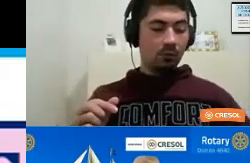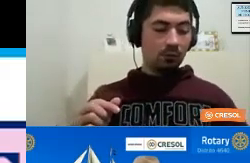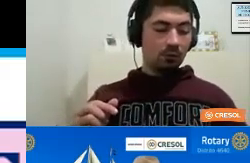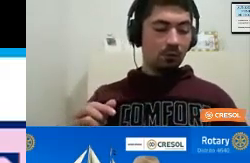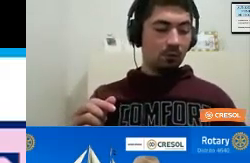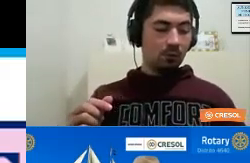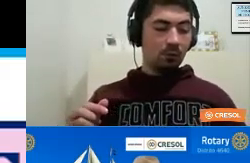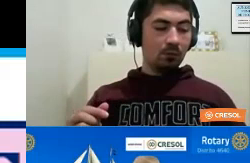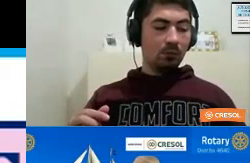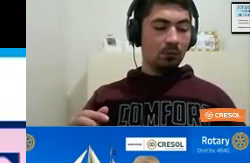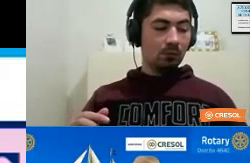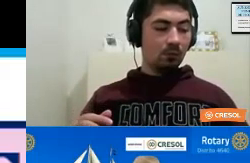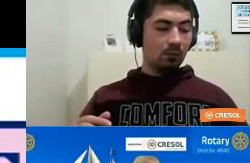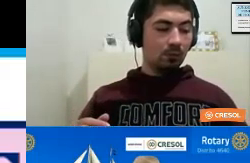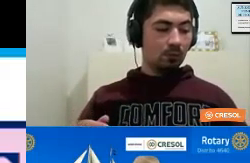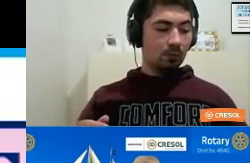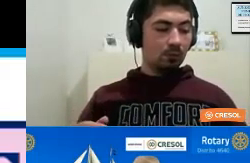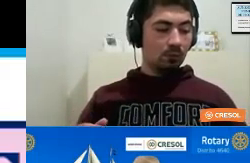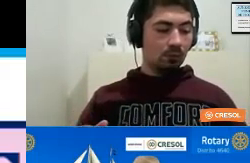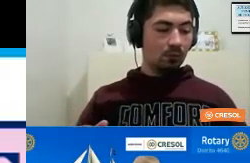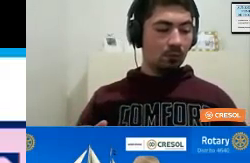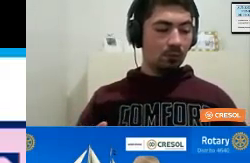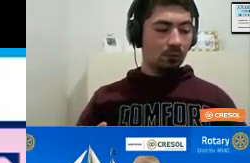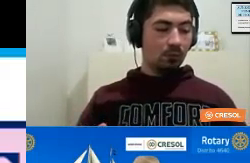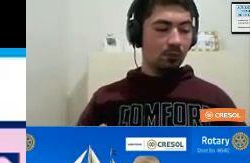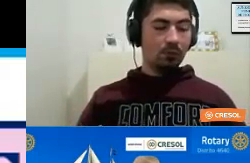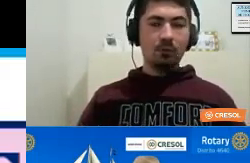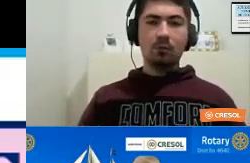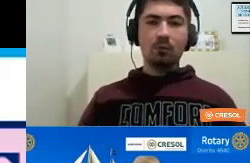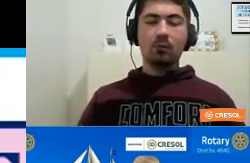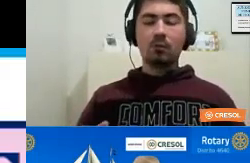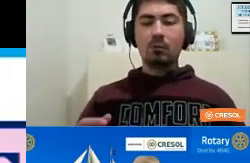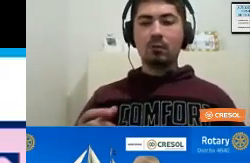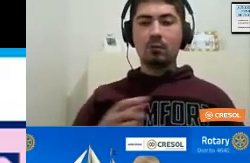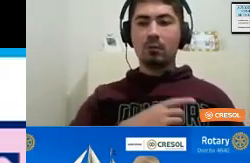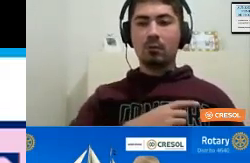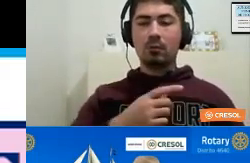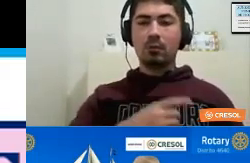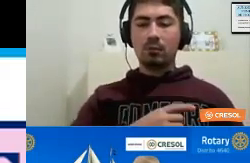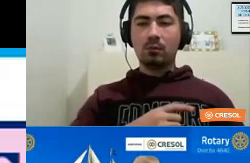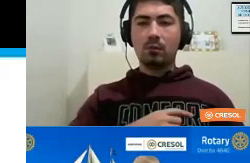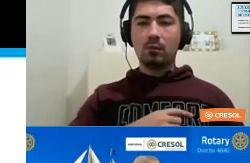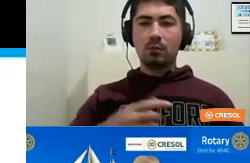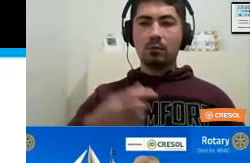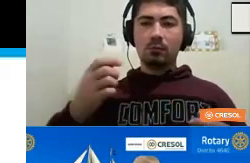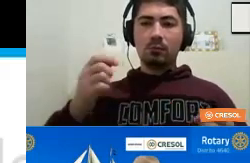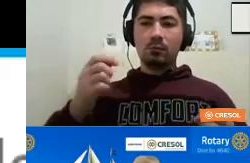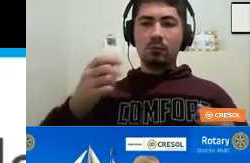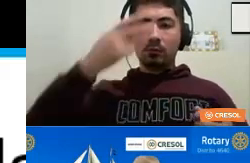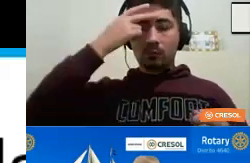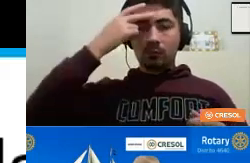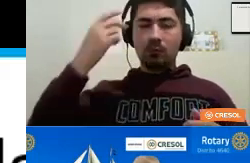governador Edson e todos que me antecederam, a necessidade de se buscar parcerias jurídicas e outras